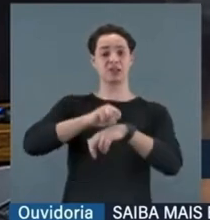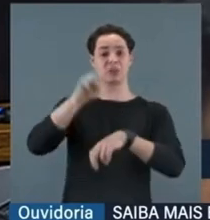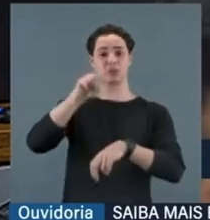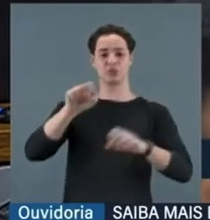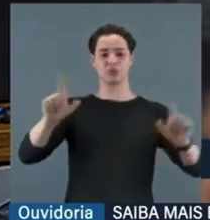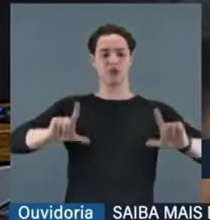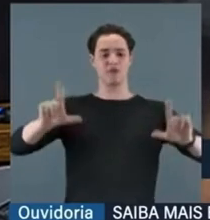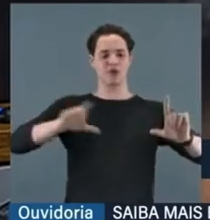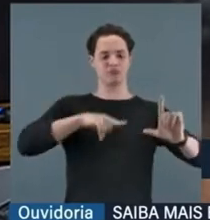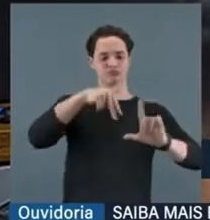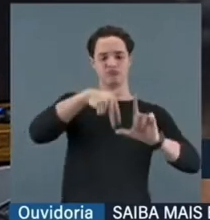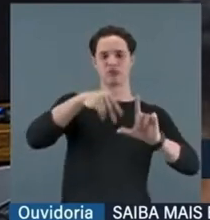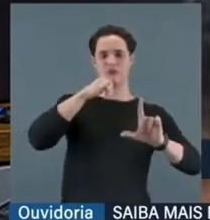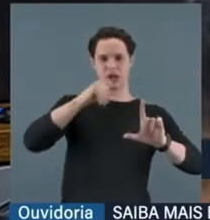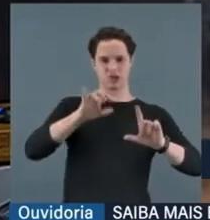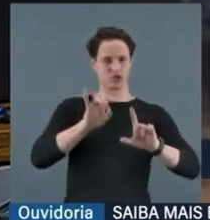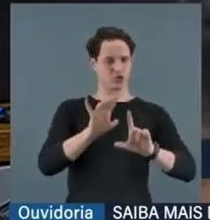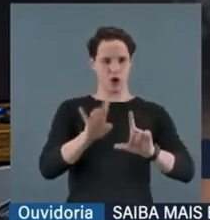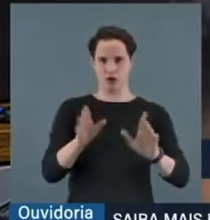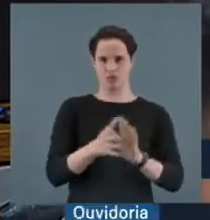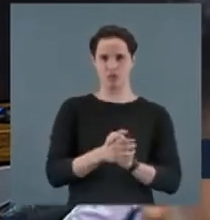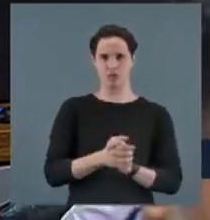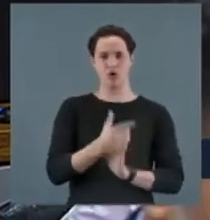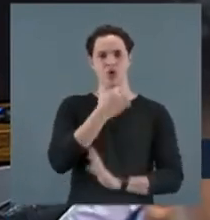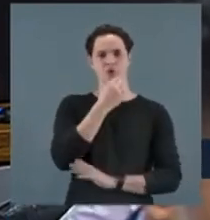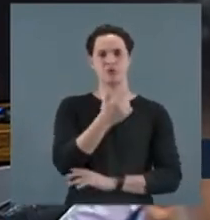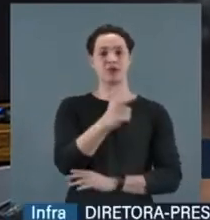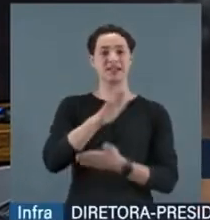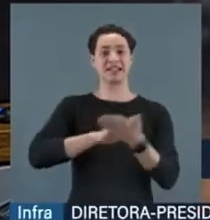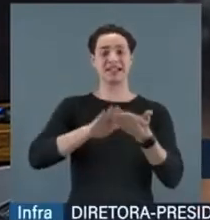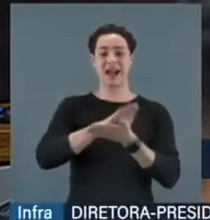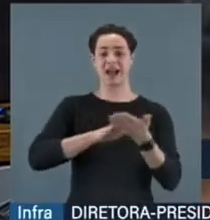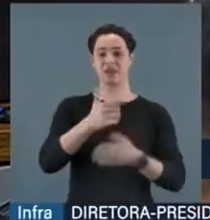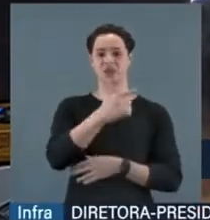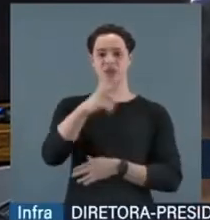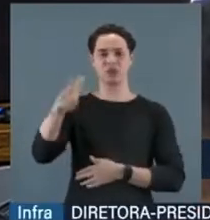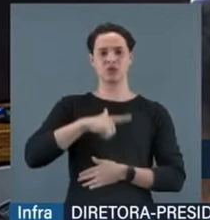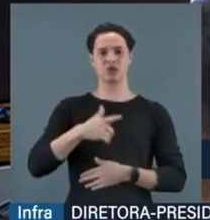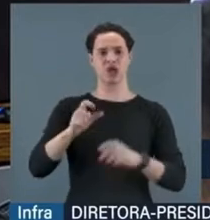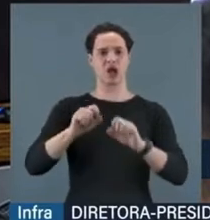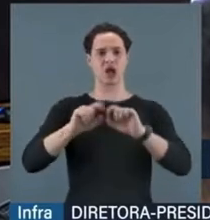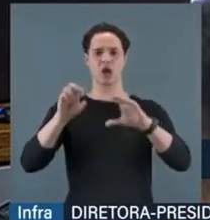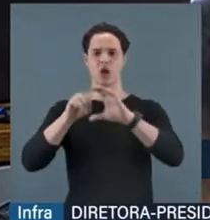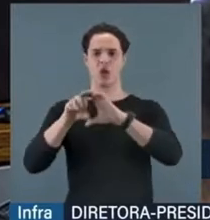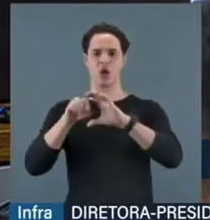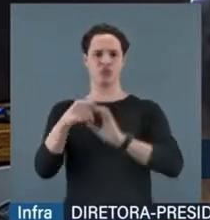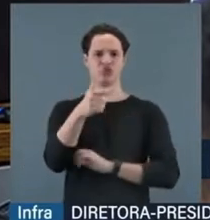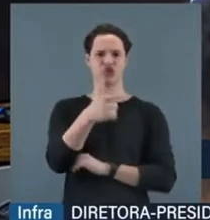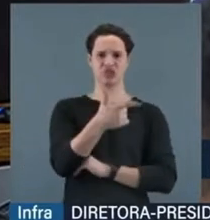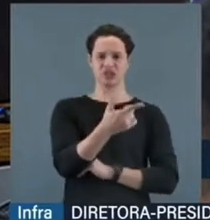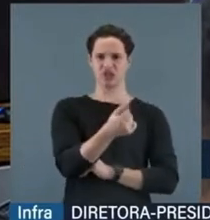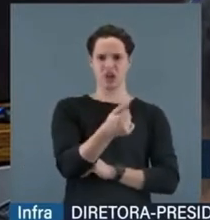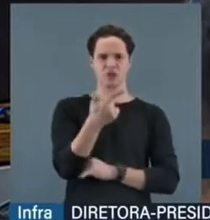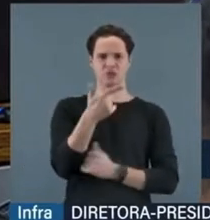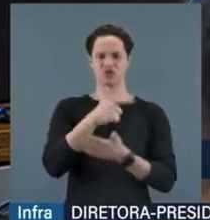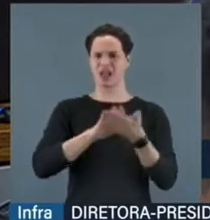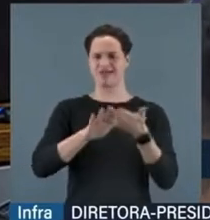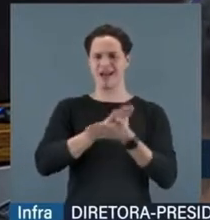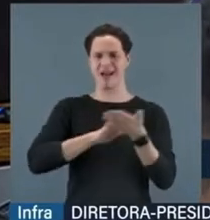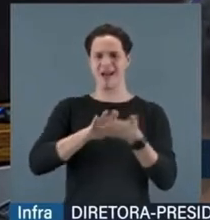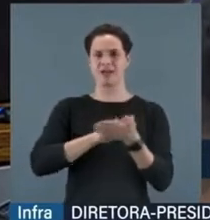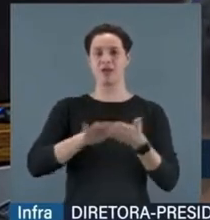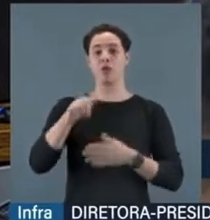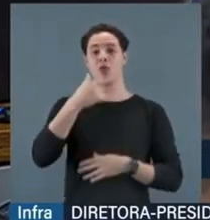na TV que não tinha nada não tinha uma rede Globo não tinha dinheiro não tinha nada ele